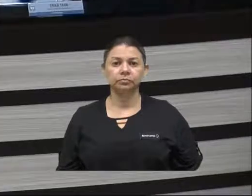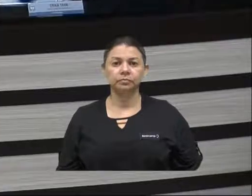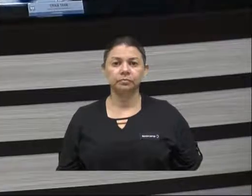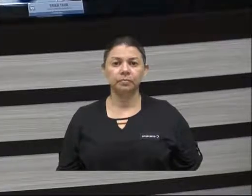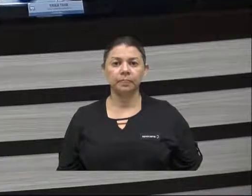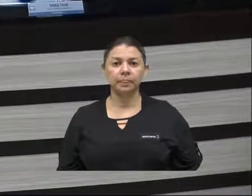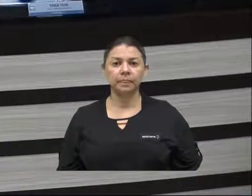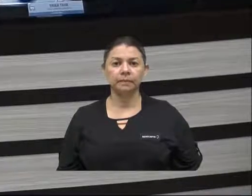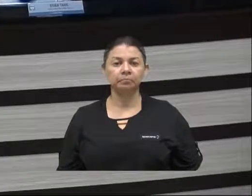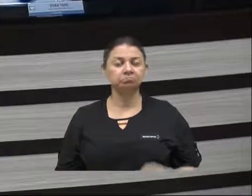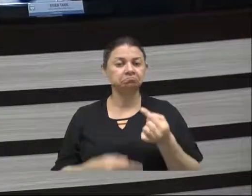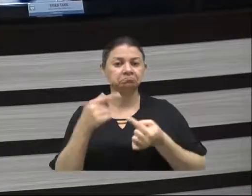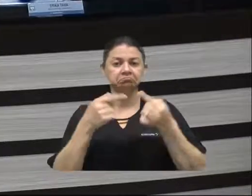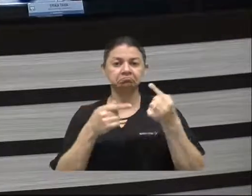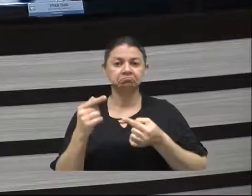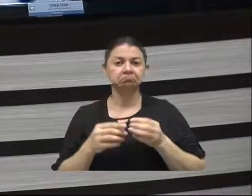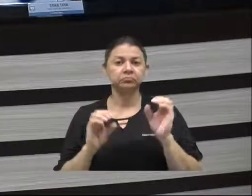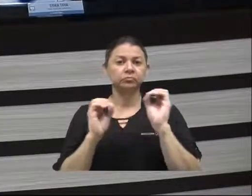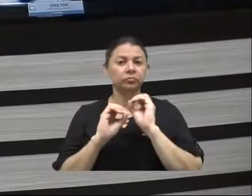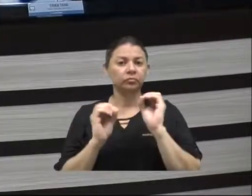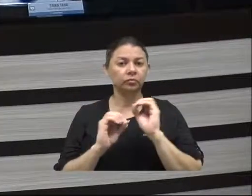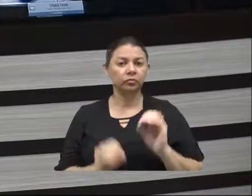Não havendo, a moção